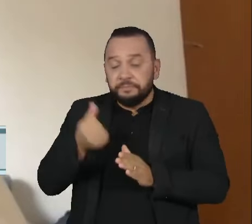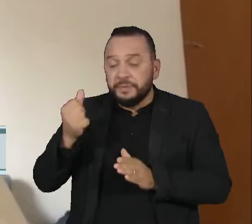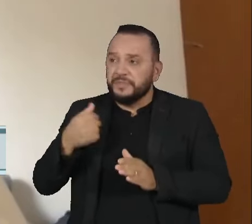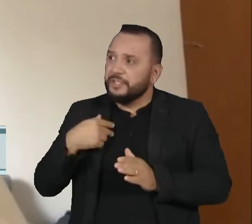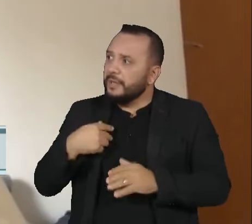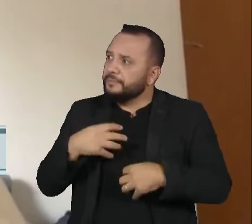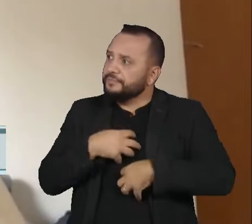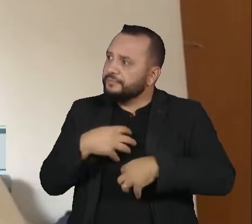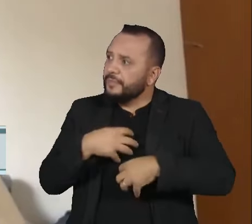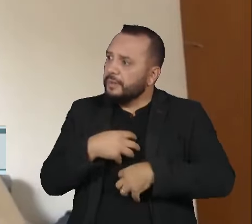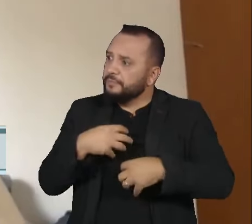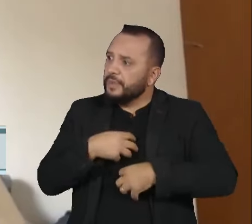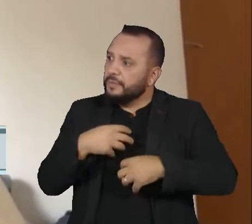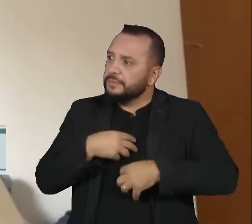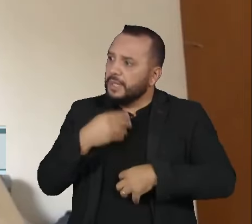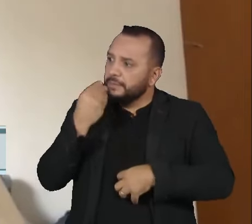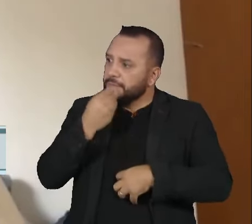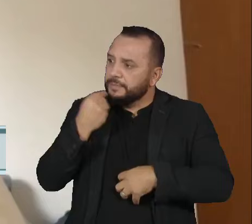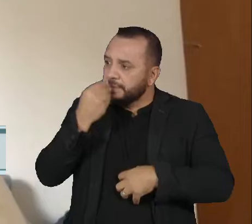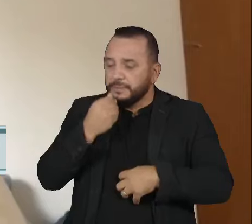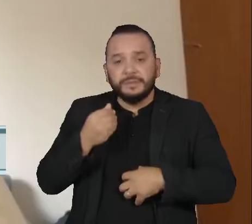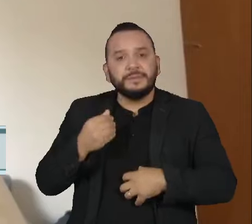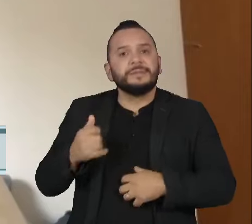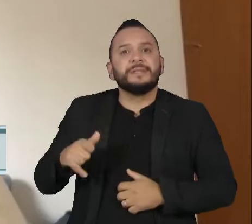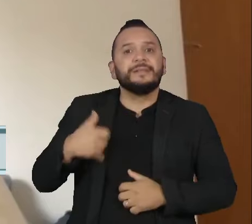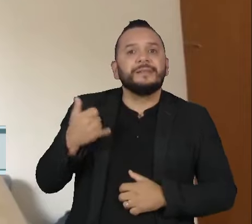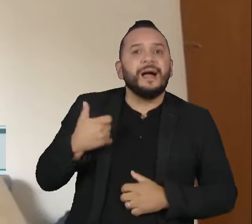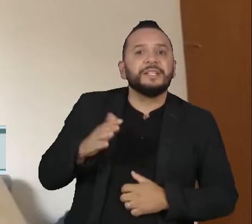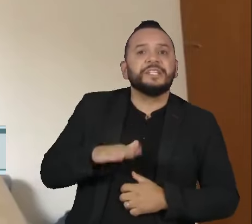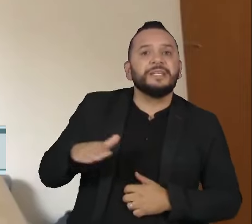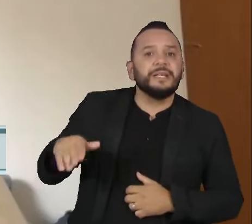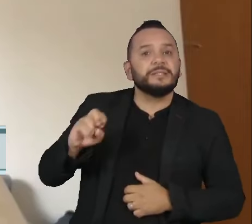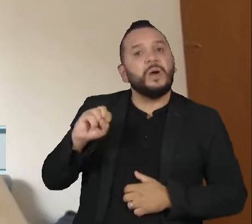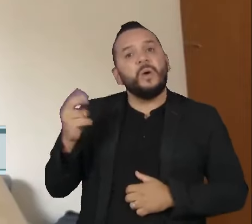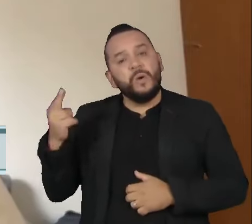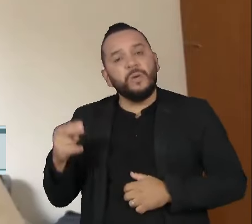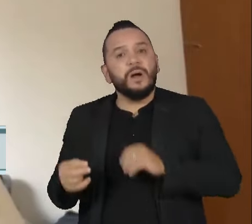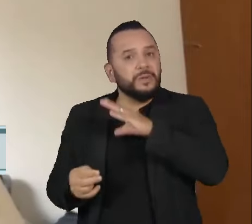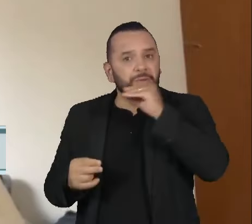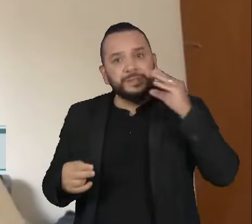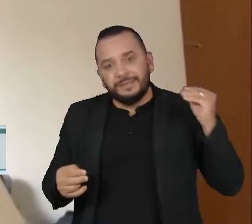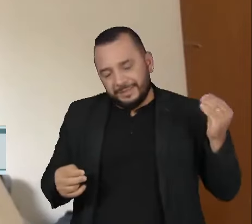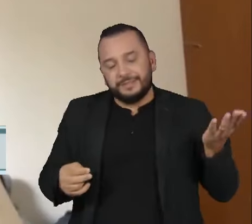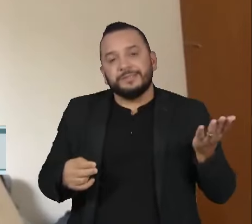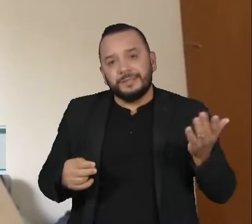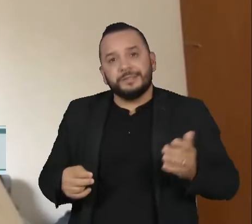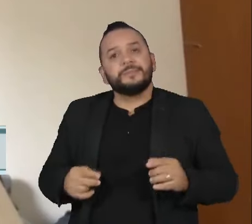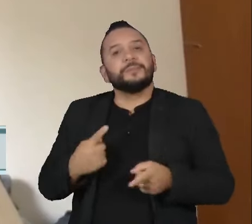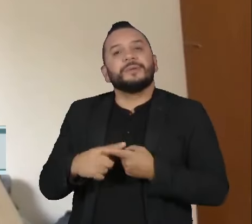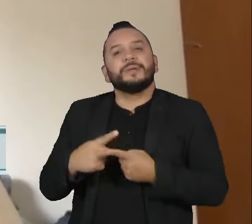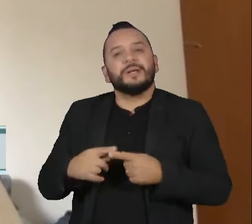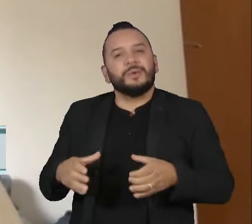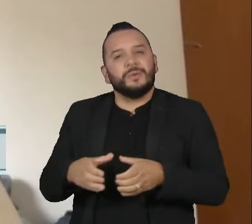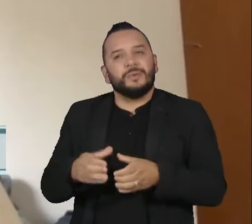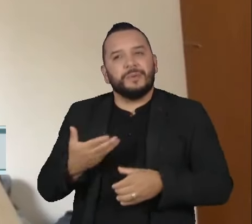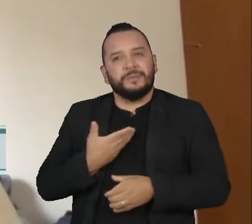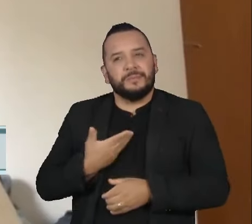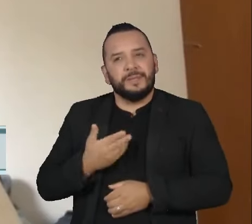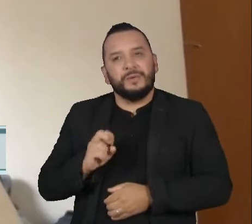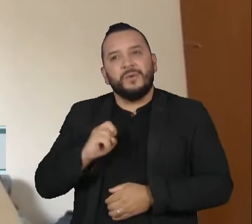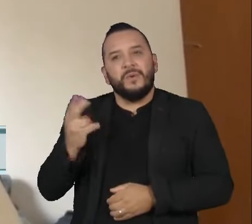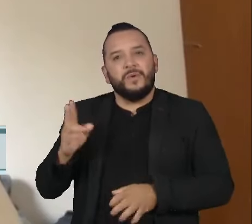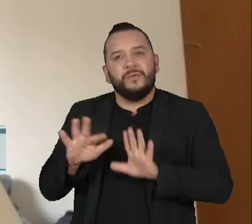maneira, experimenta já na infância ou adolescência, num grupo de amigos ou pega de